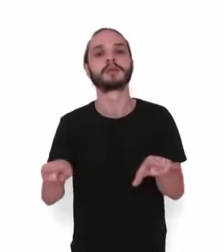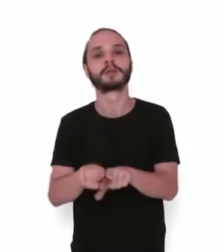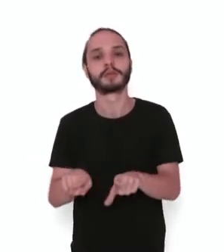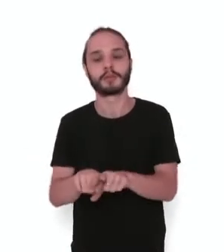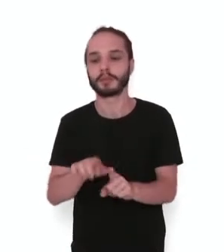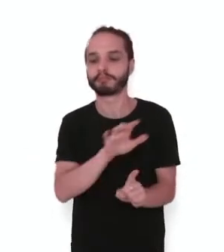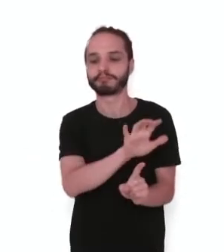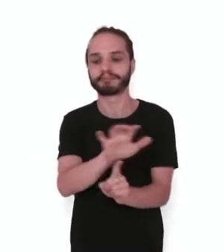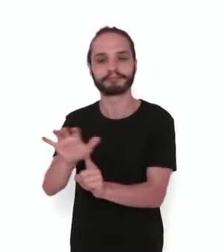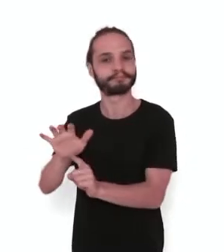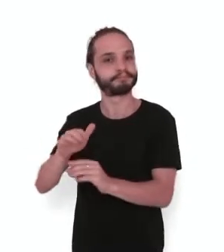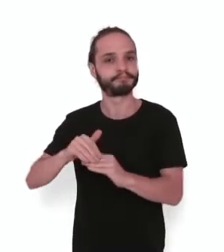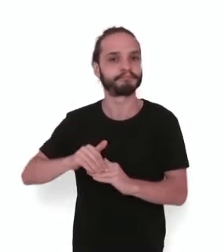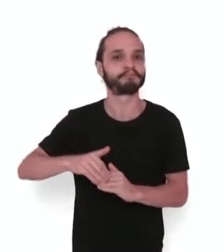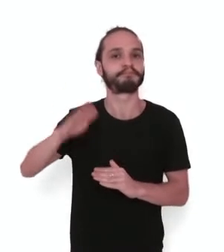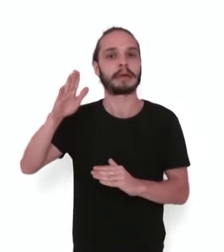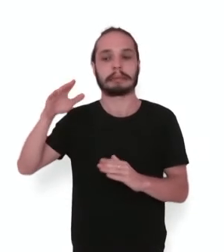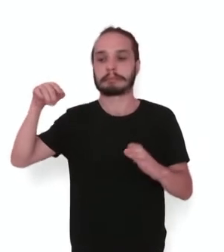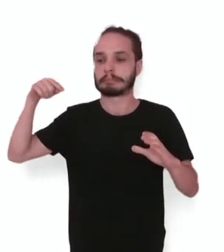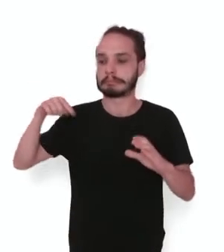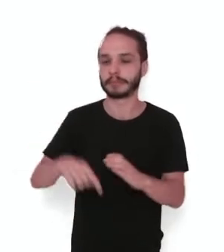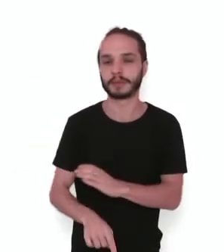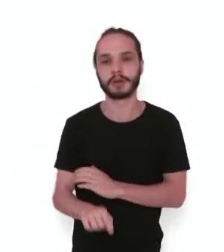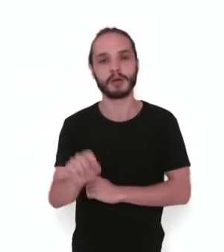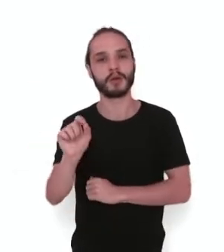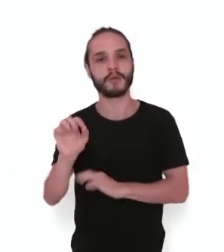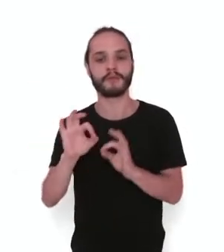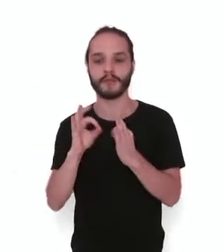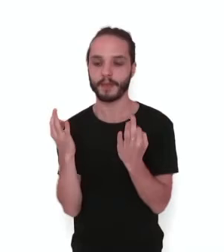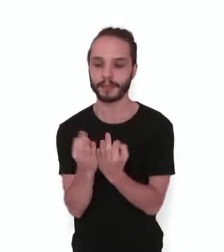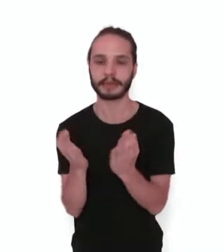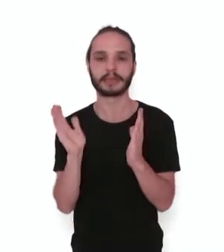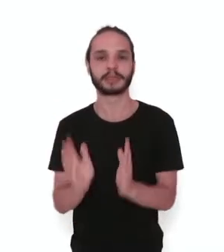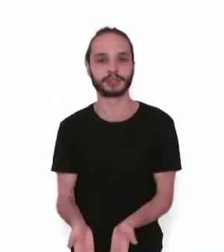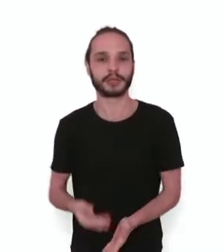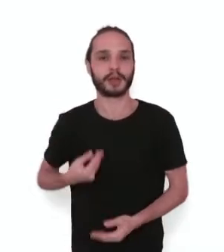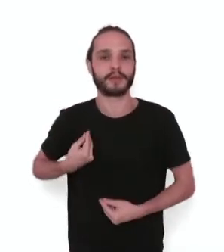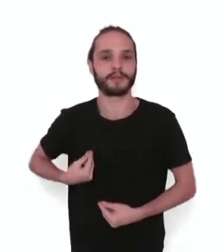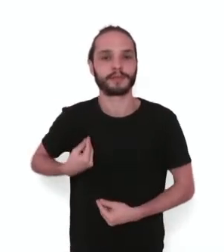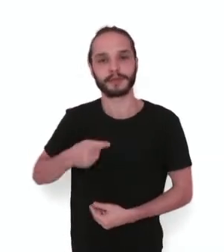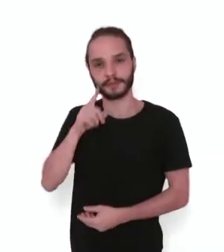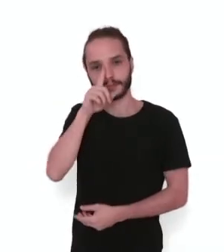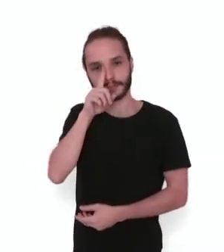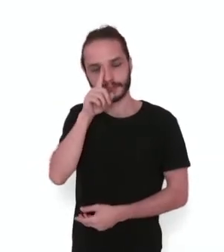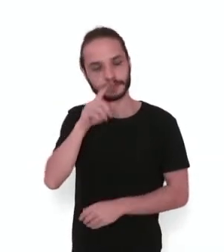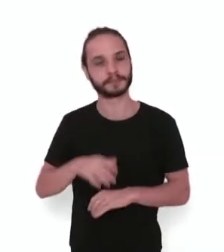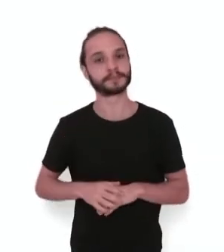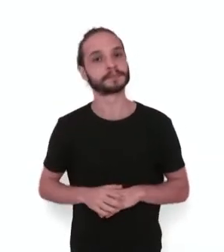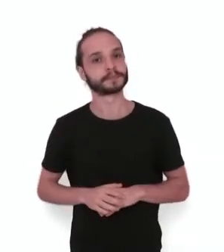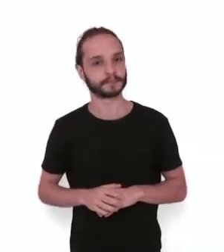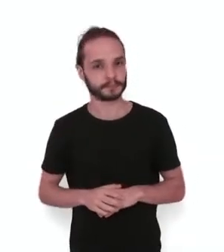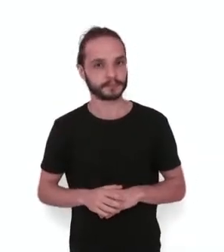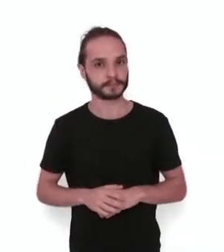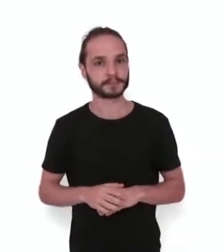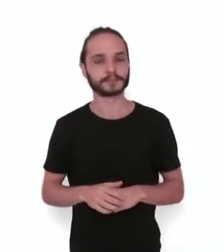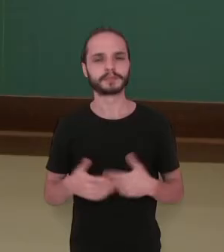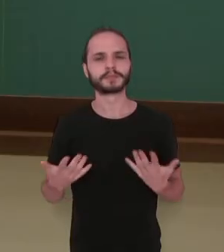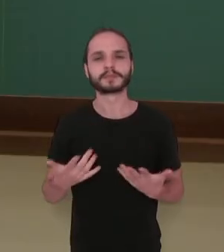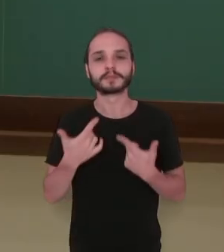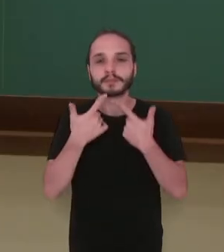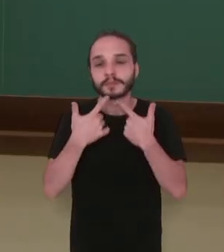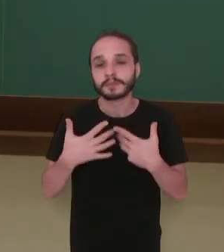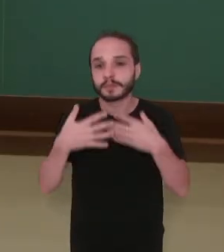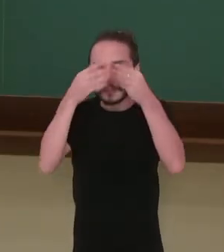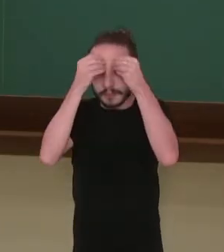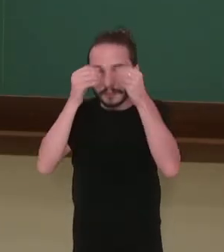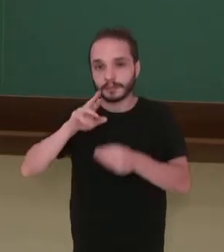as famílias que já se encontravam em situação de vulnerabilidade. Em relação à linguagem não literária, quais